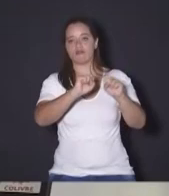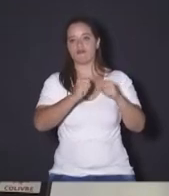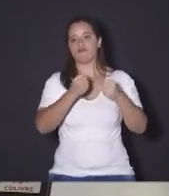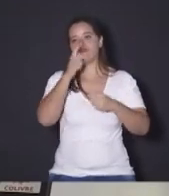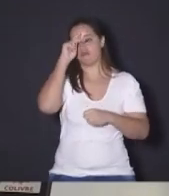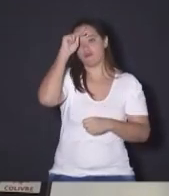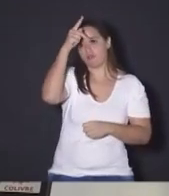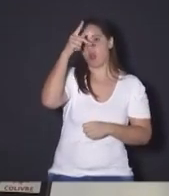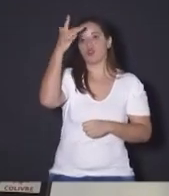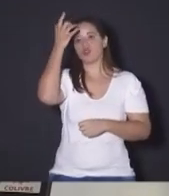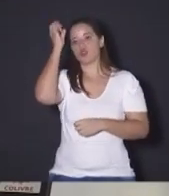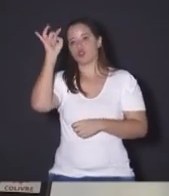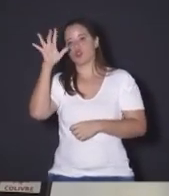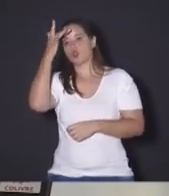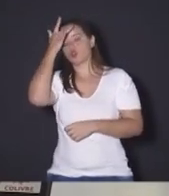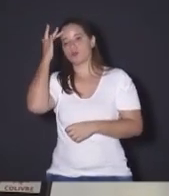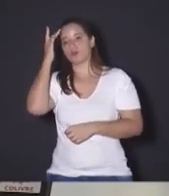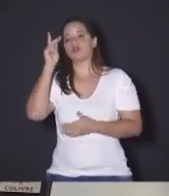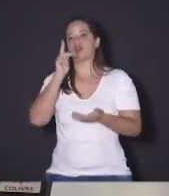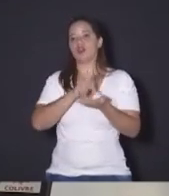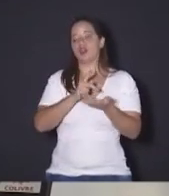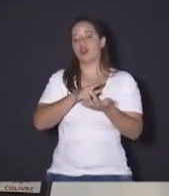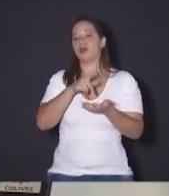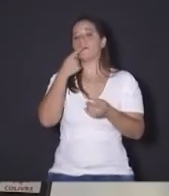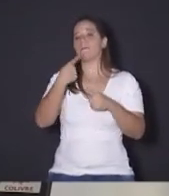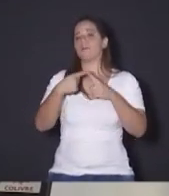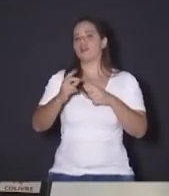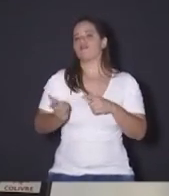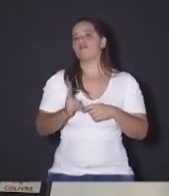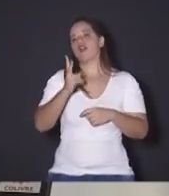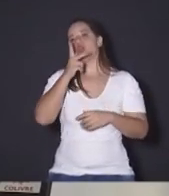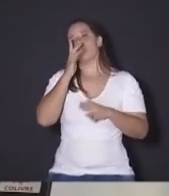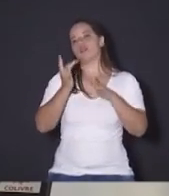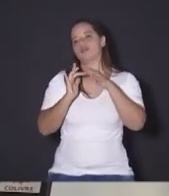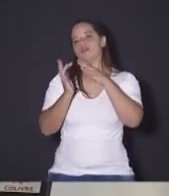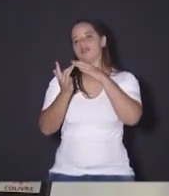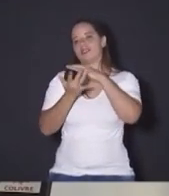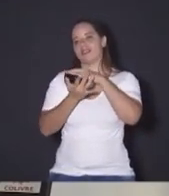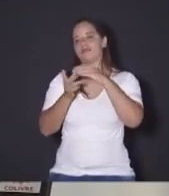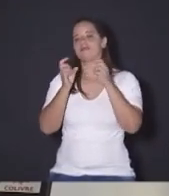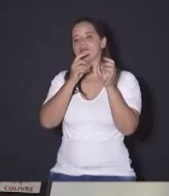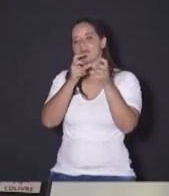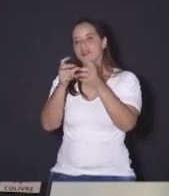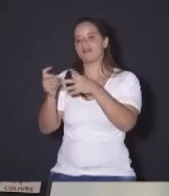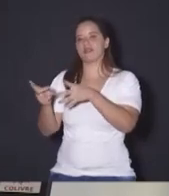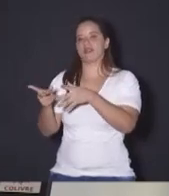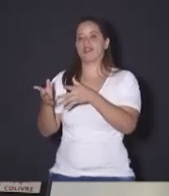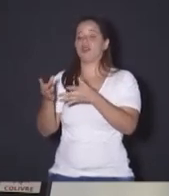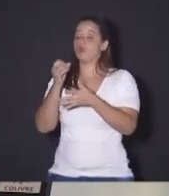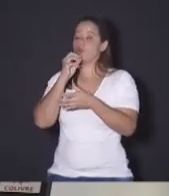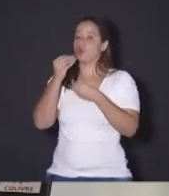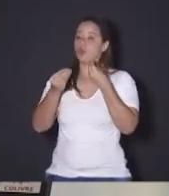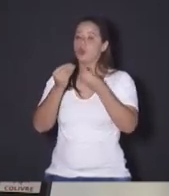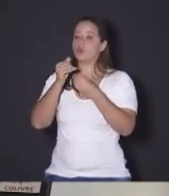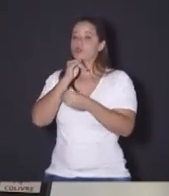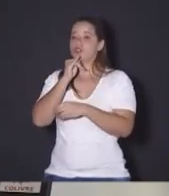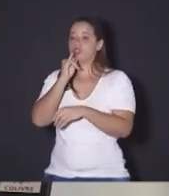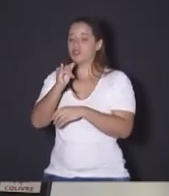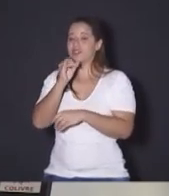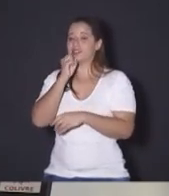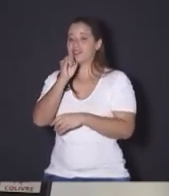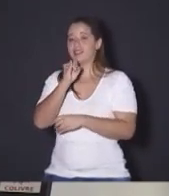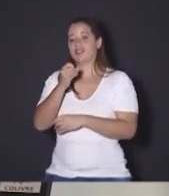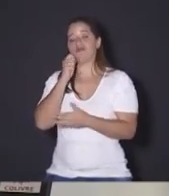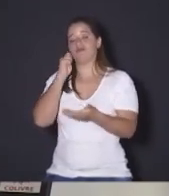forte apenas de pessoas reais porque isso valoriza rede pra você vender a rede afinal como tinha dito antes se você